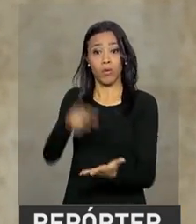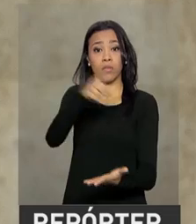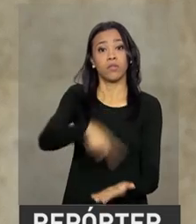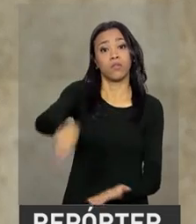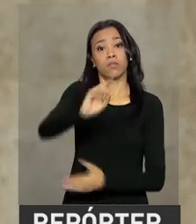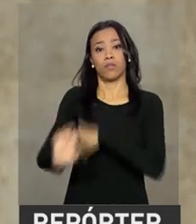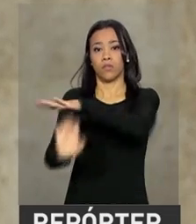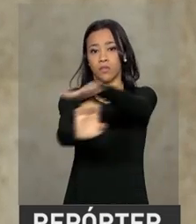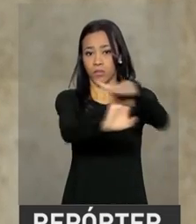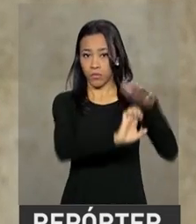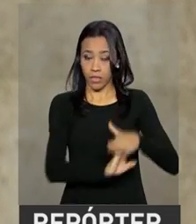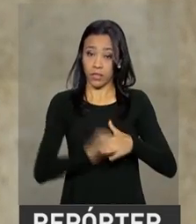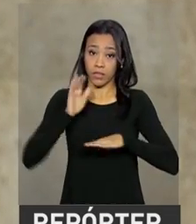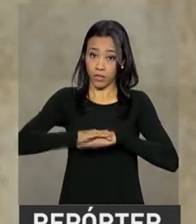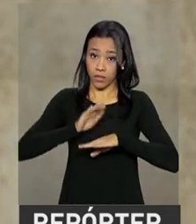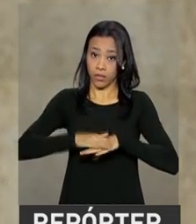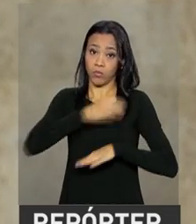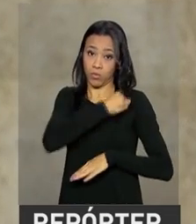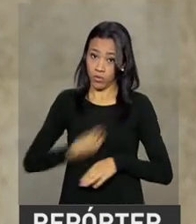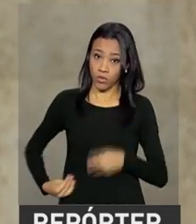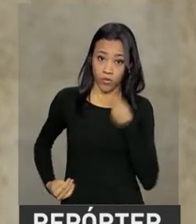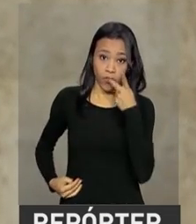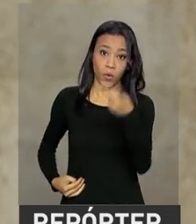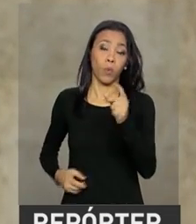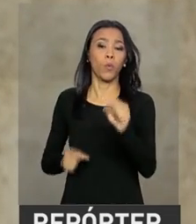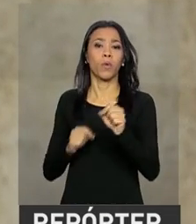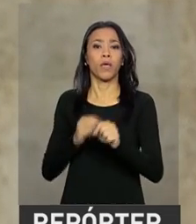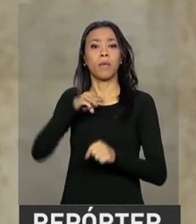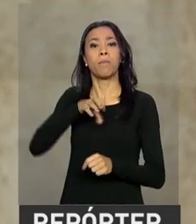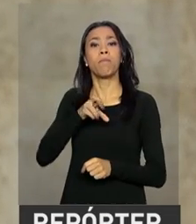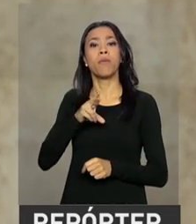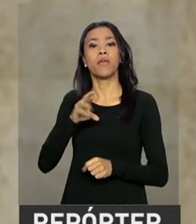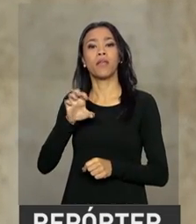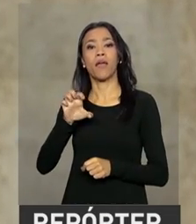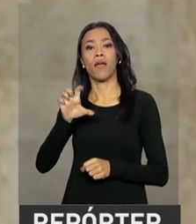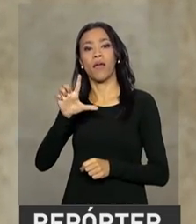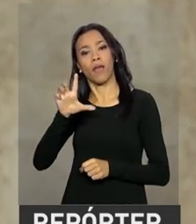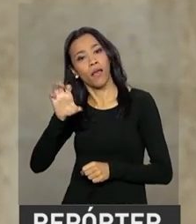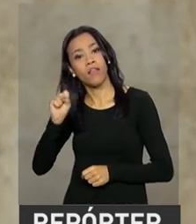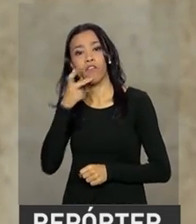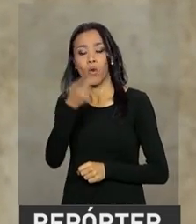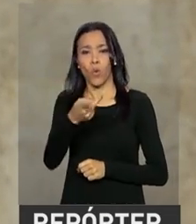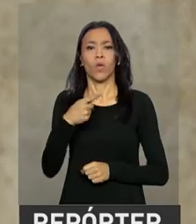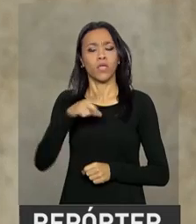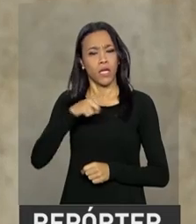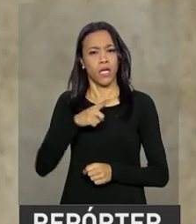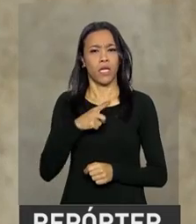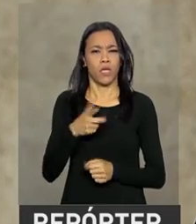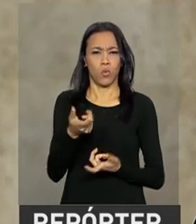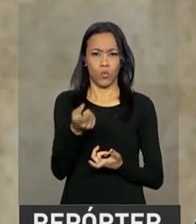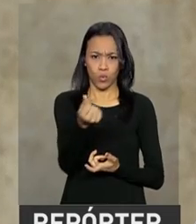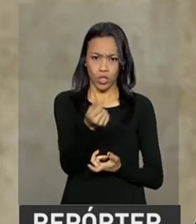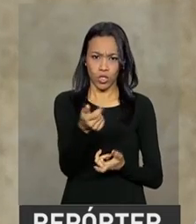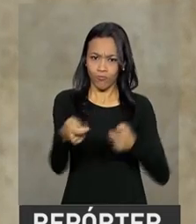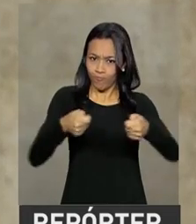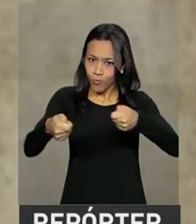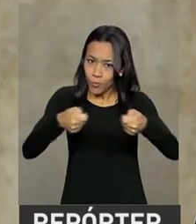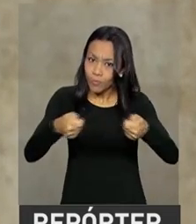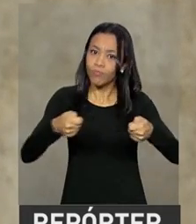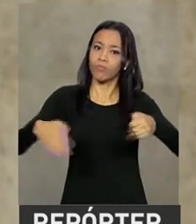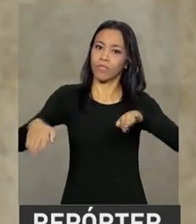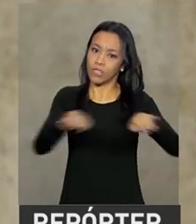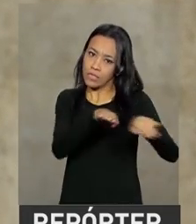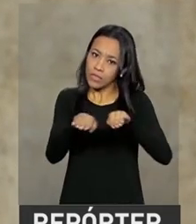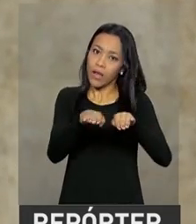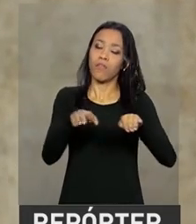brasileira segundo Henrique Meirelles o Governo está buscando manter uma moeda estável que Garanta o poder de compra às empresas e